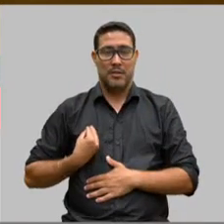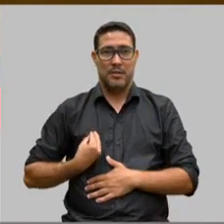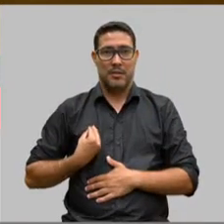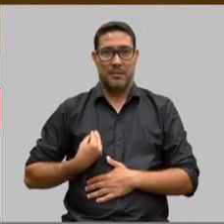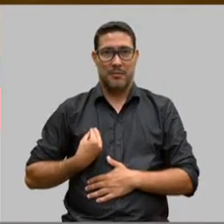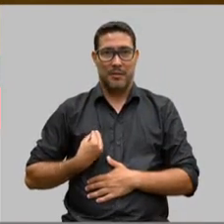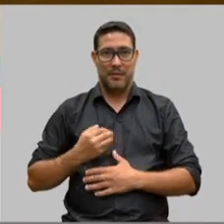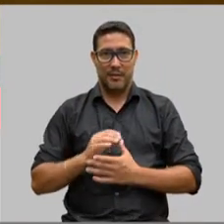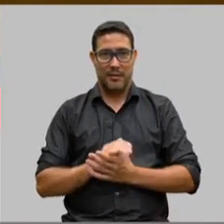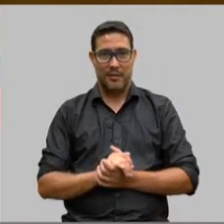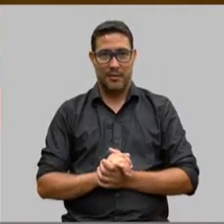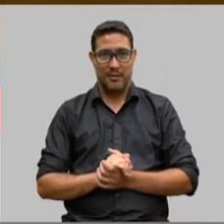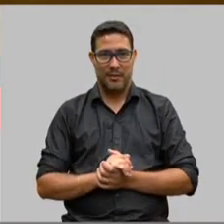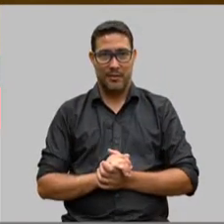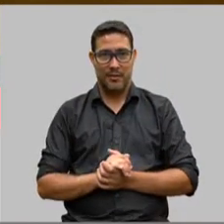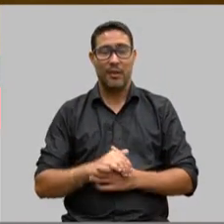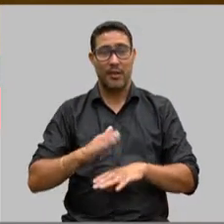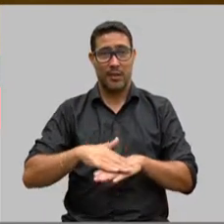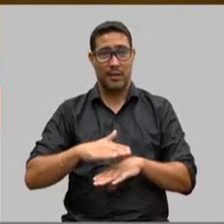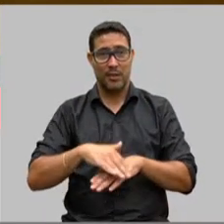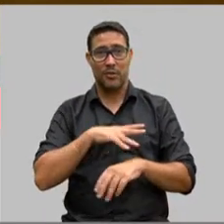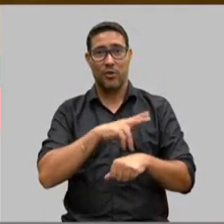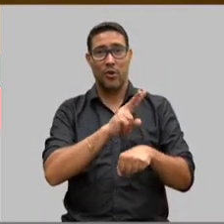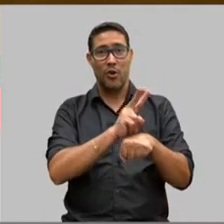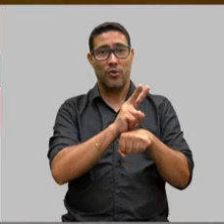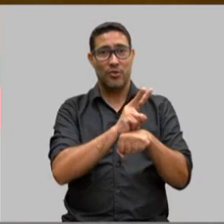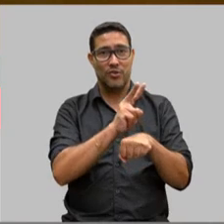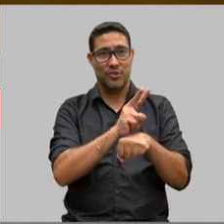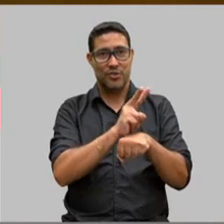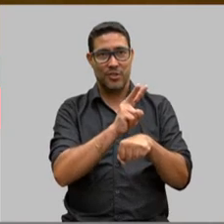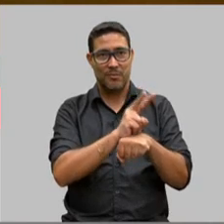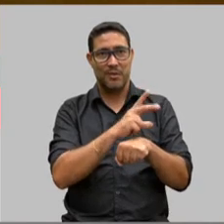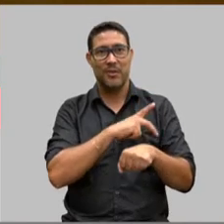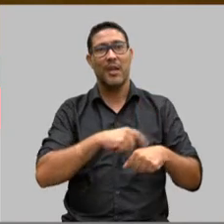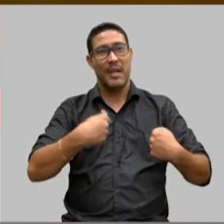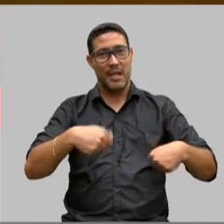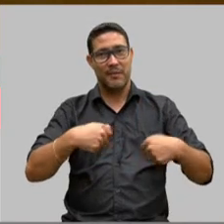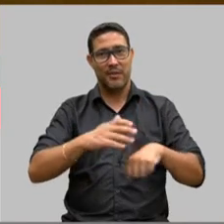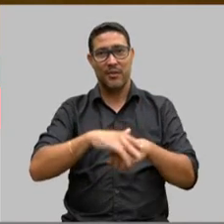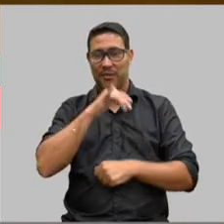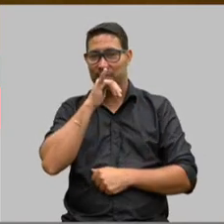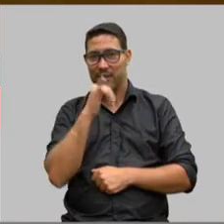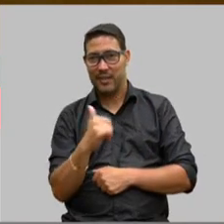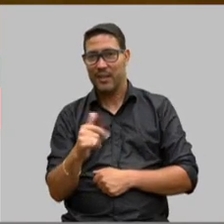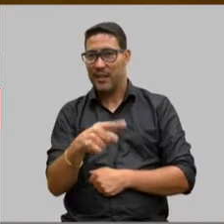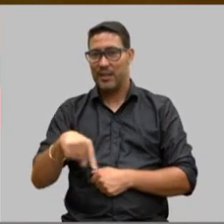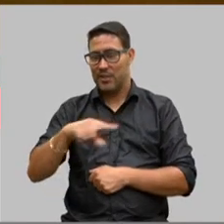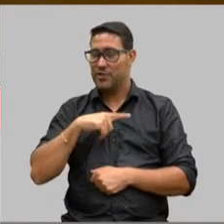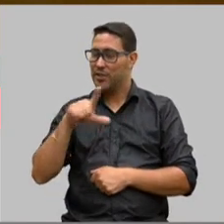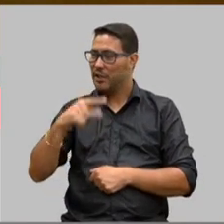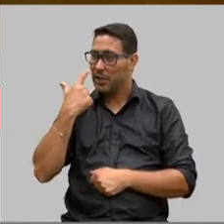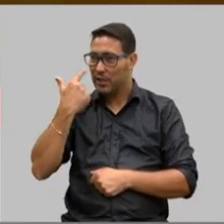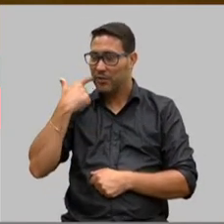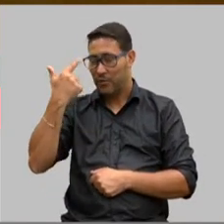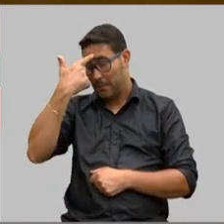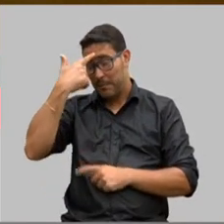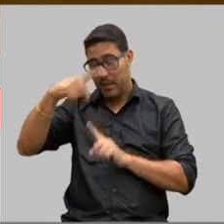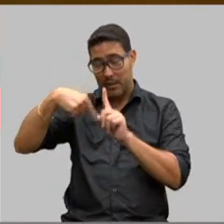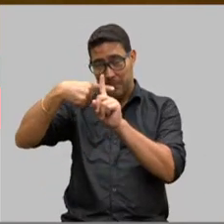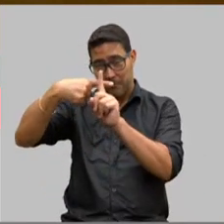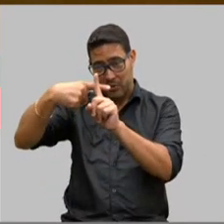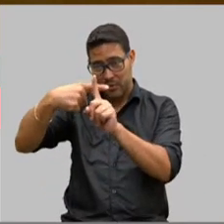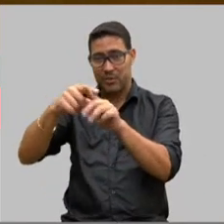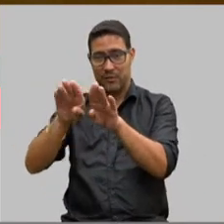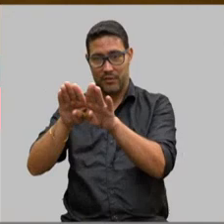sou otimista e preciso da sua energia e do seu otimismo também para que a gente possa dar sequência nessa agenda tão importante aqui